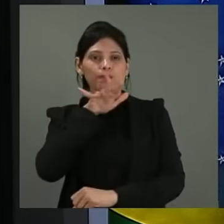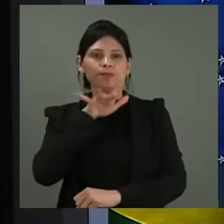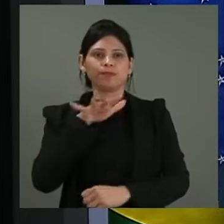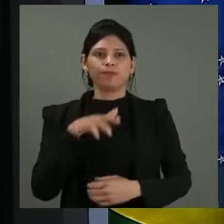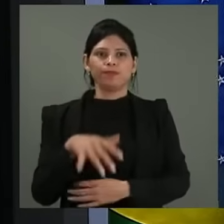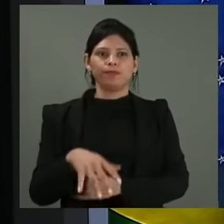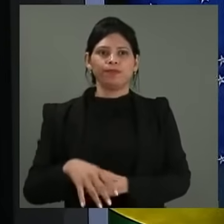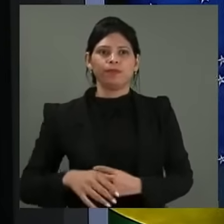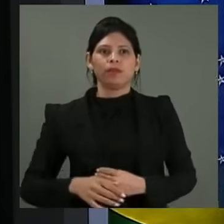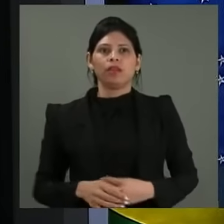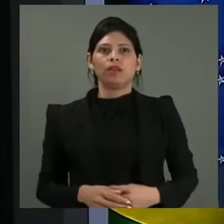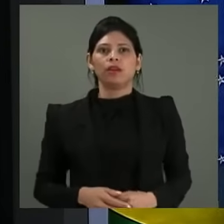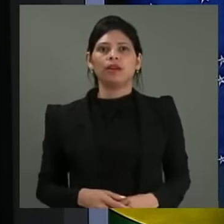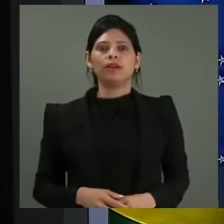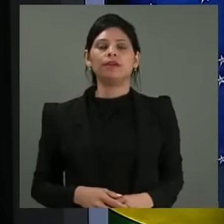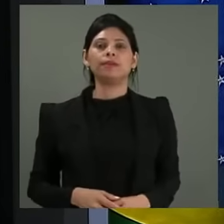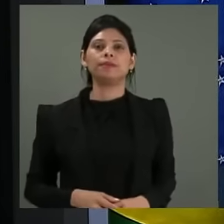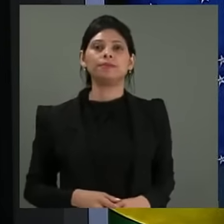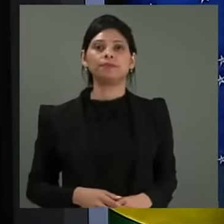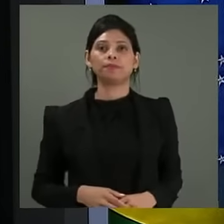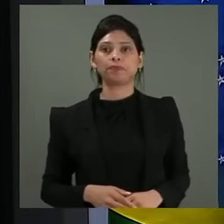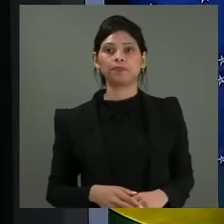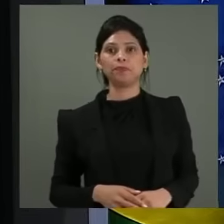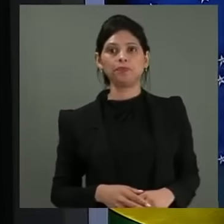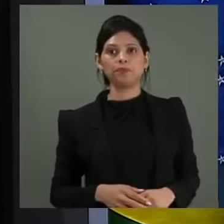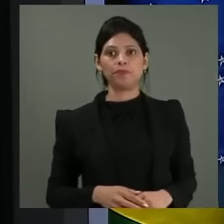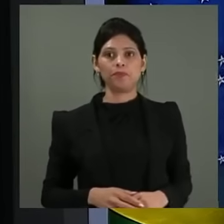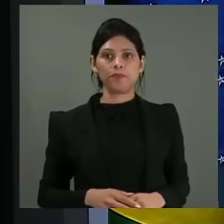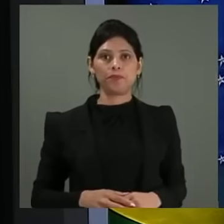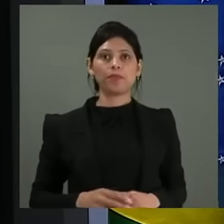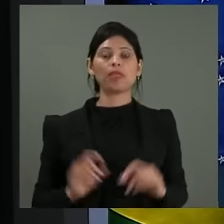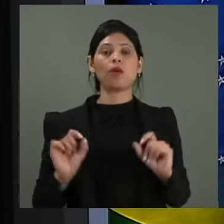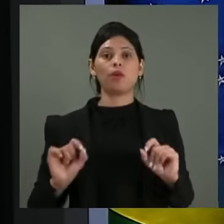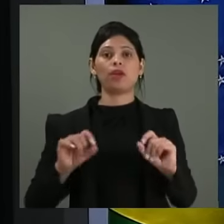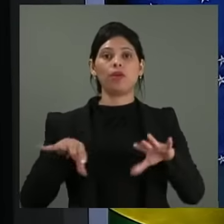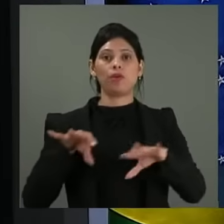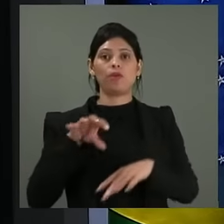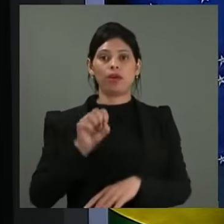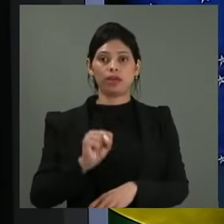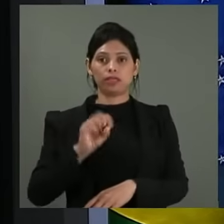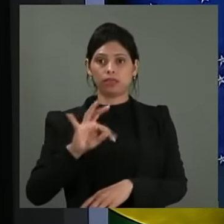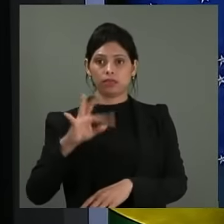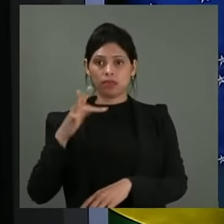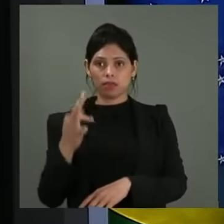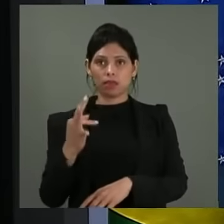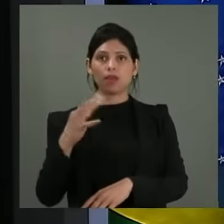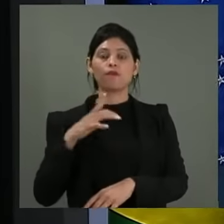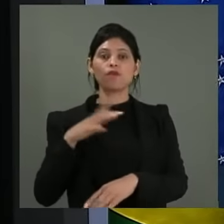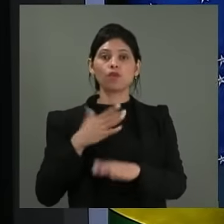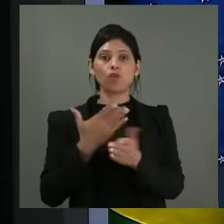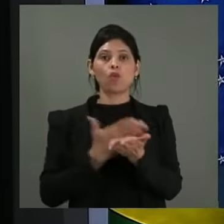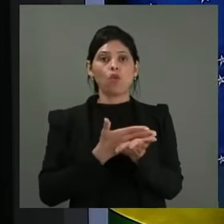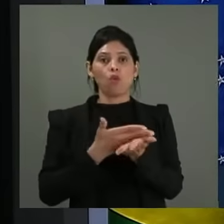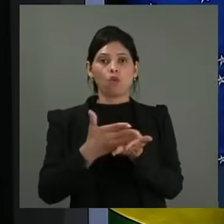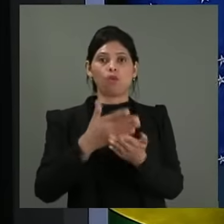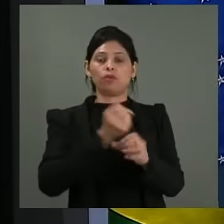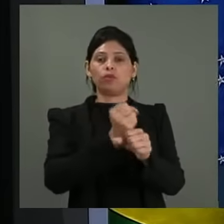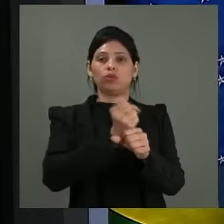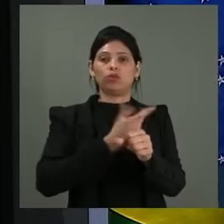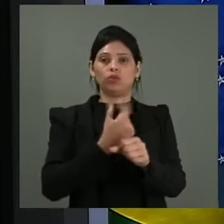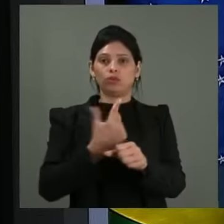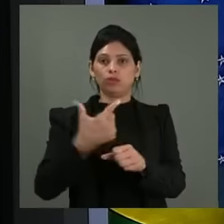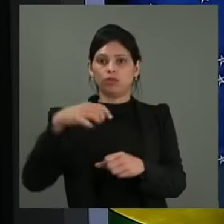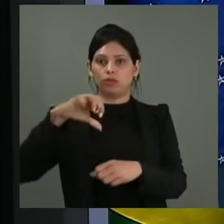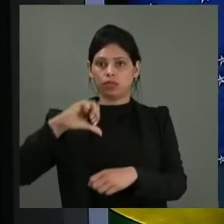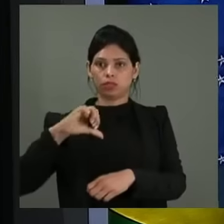O começo dessa profunda decadência do Supremo Tribunal Federal se deu em 2019, senhor presidente, quando,